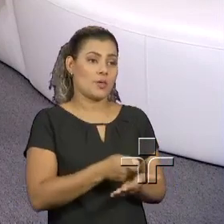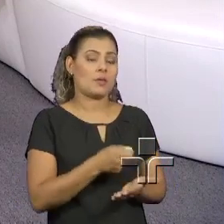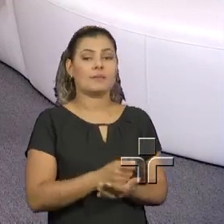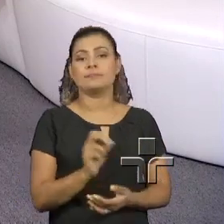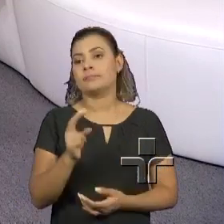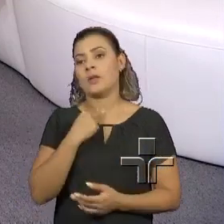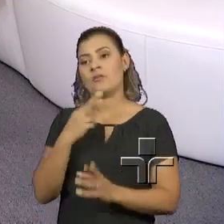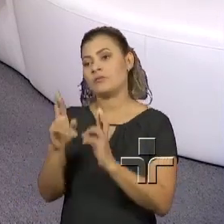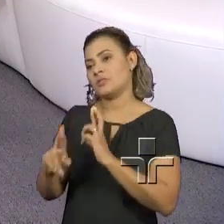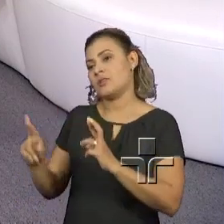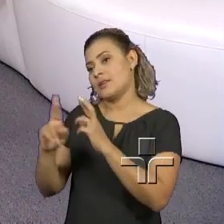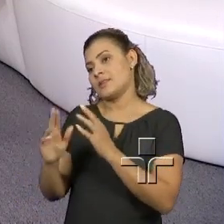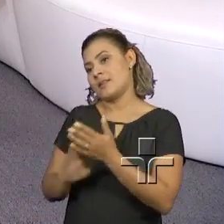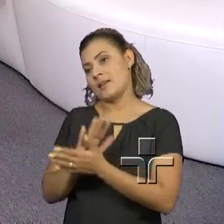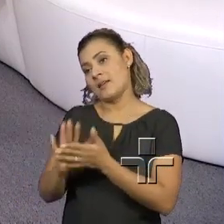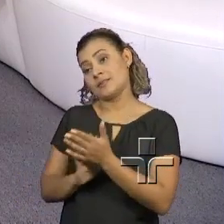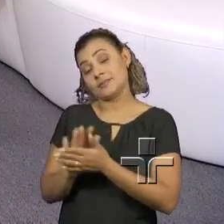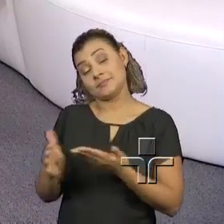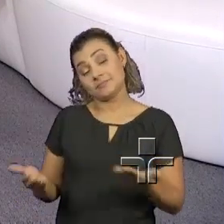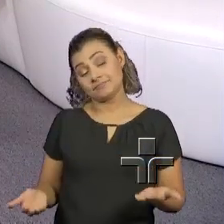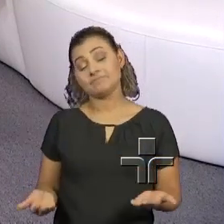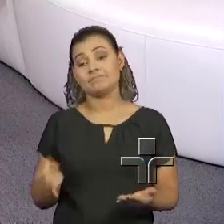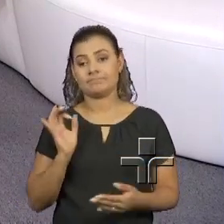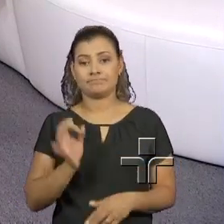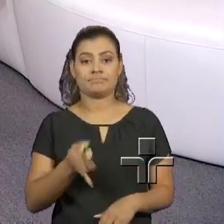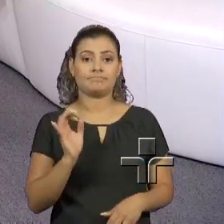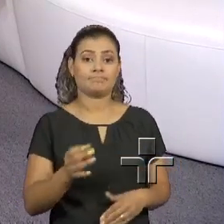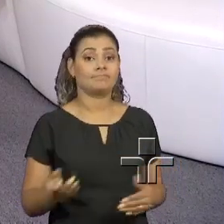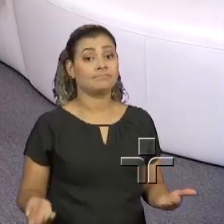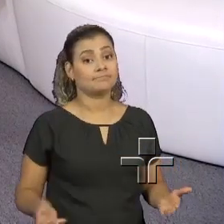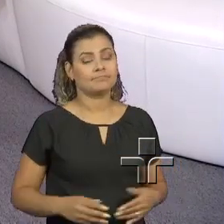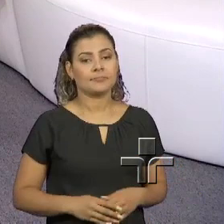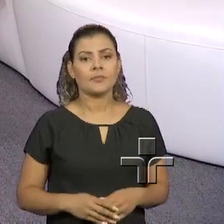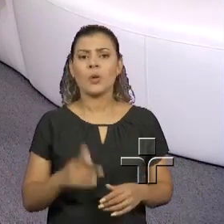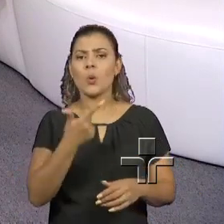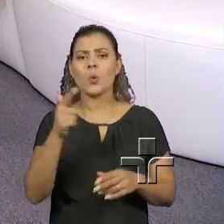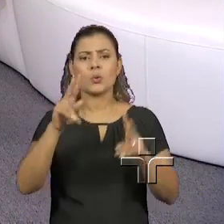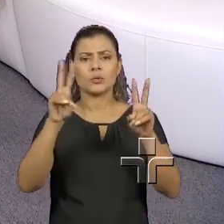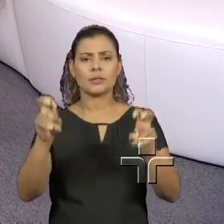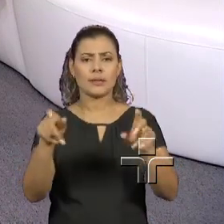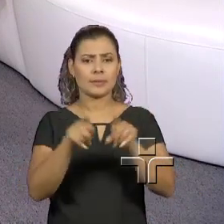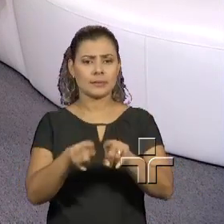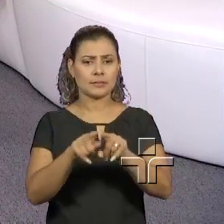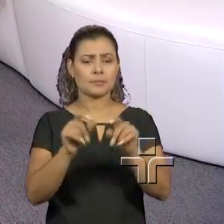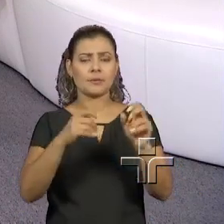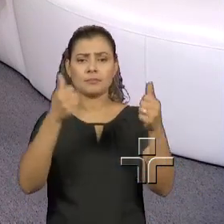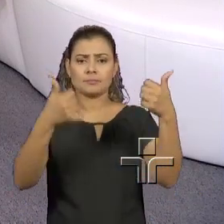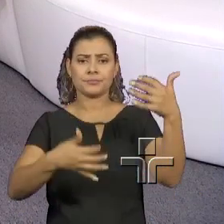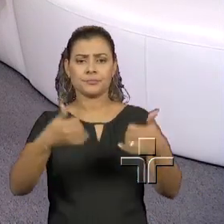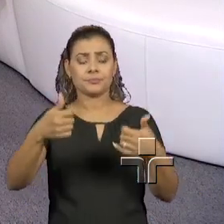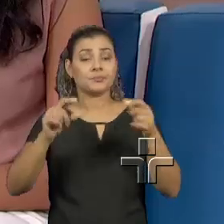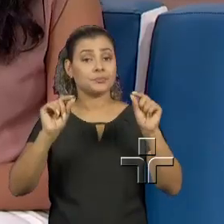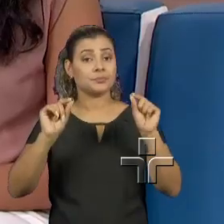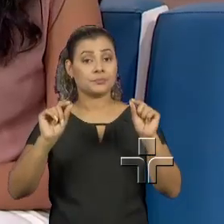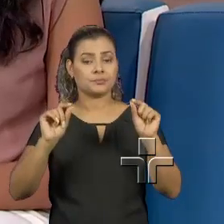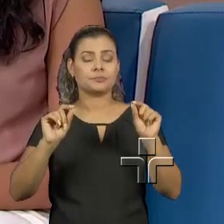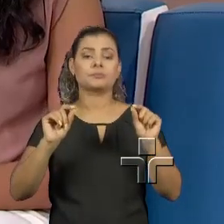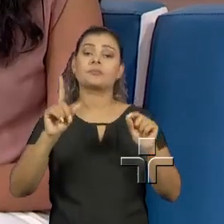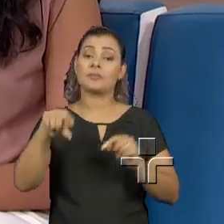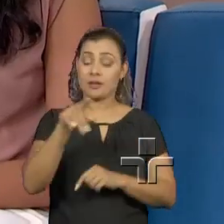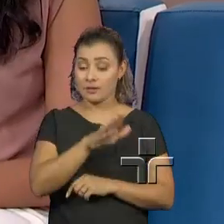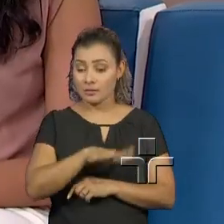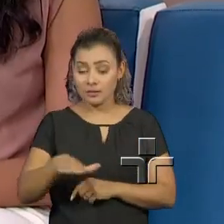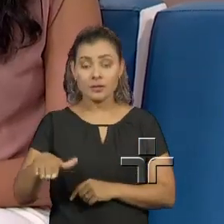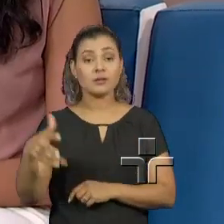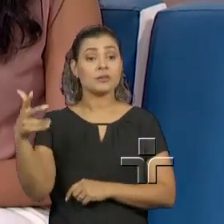vai fiscalizar, né? Exato, ela não tem esse poder. Não, E uma outra questão que a gente comentou que eu acho que tem que reforçar é que a